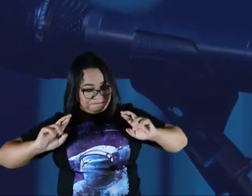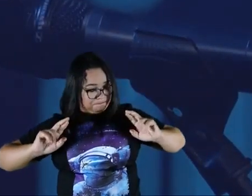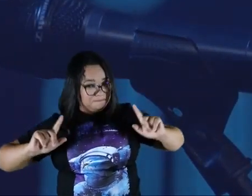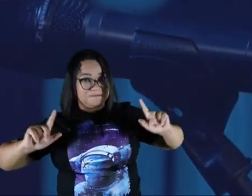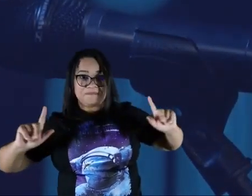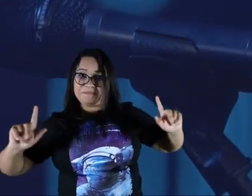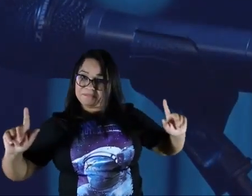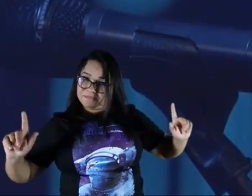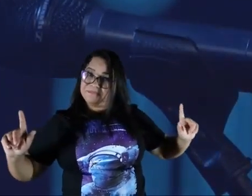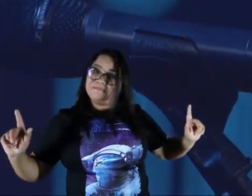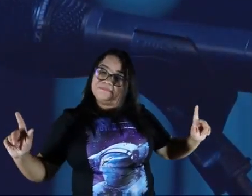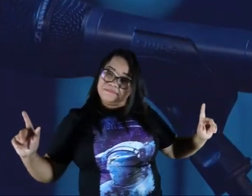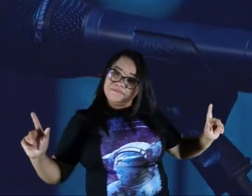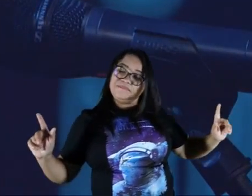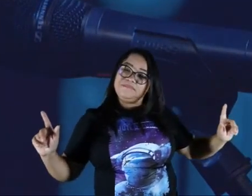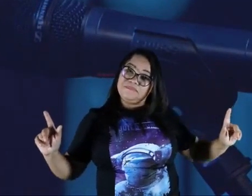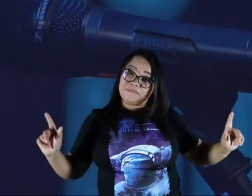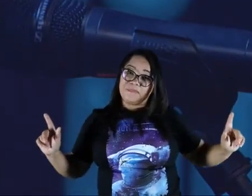mudança.